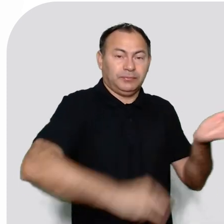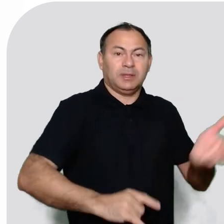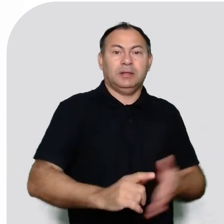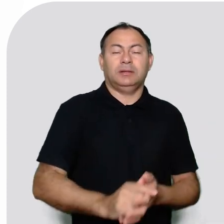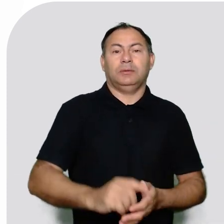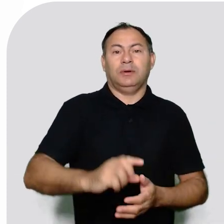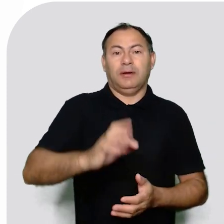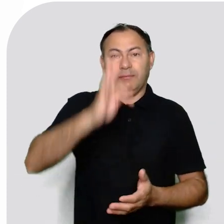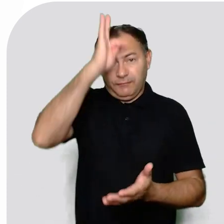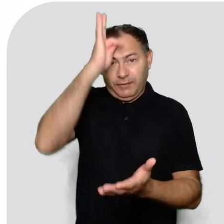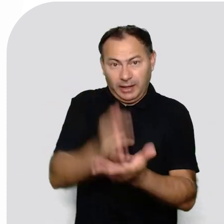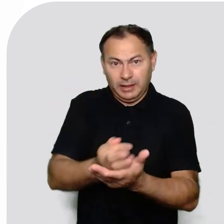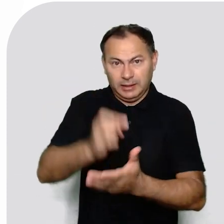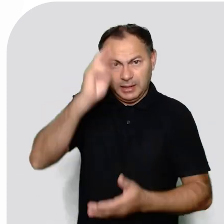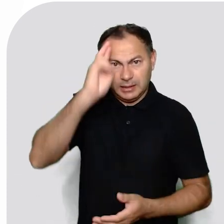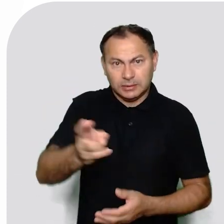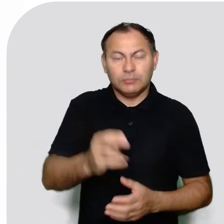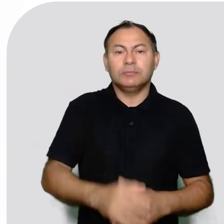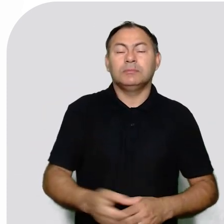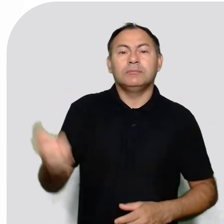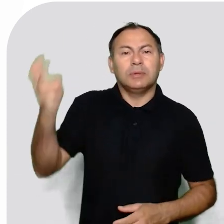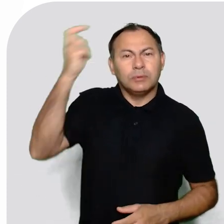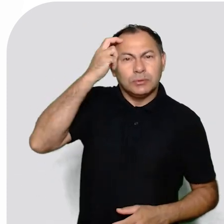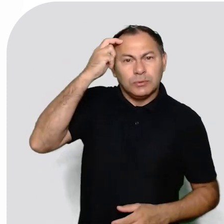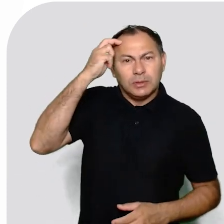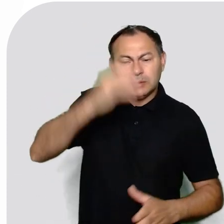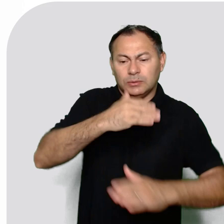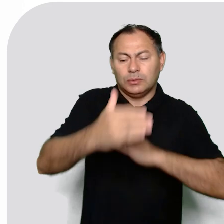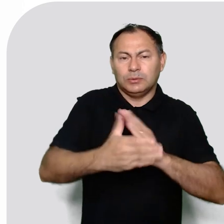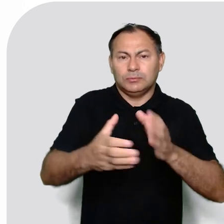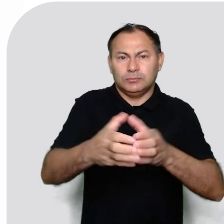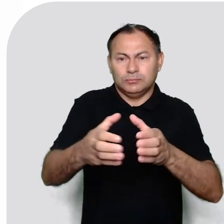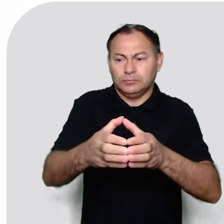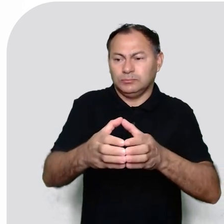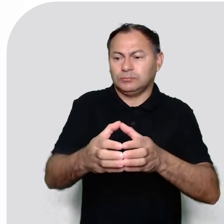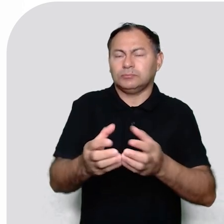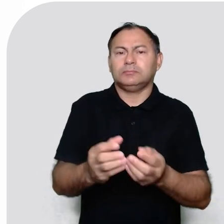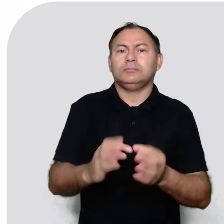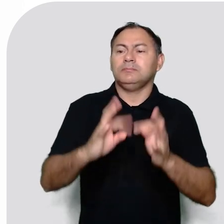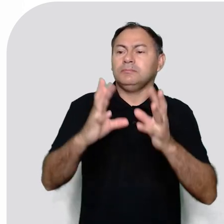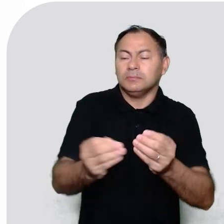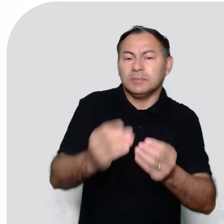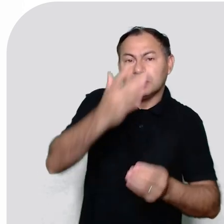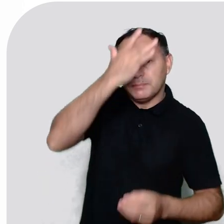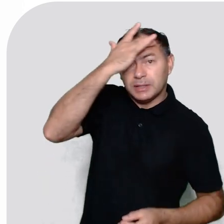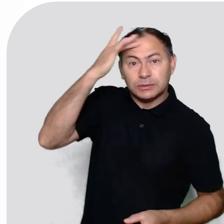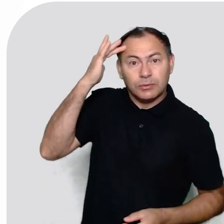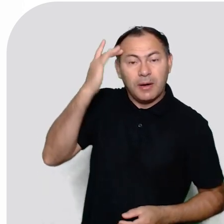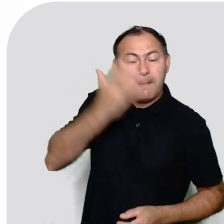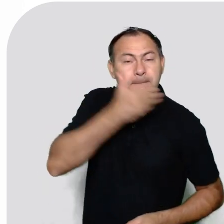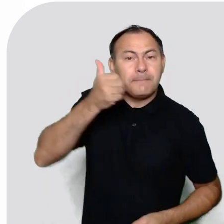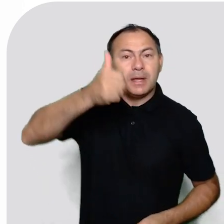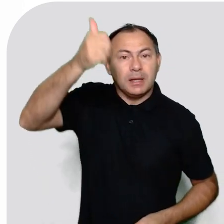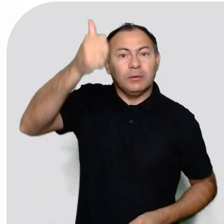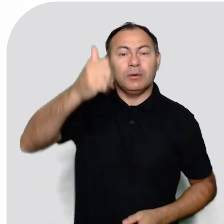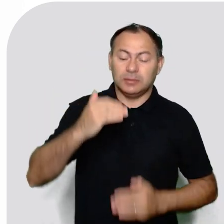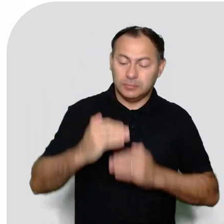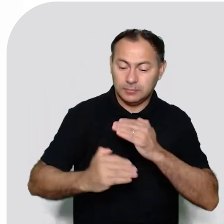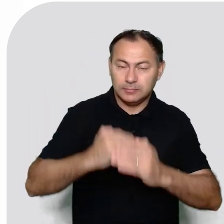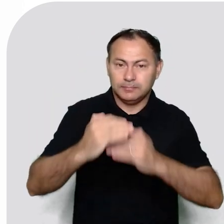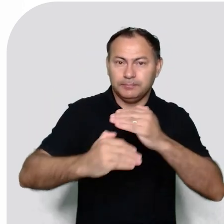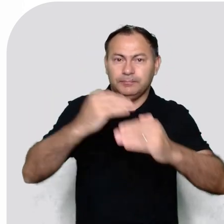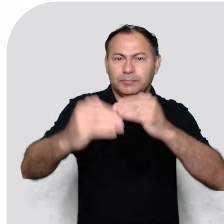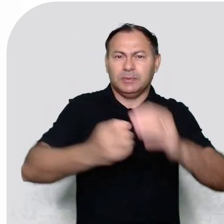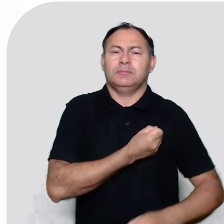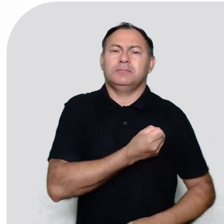diz que a cultura é o conjunto de todos os meios pelos quais o ser humano aperfeiçoa e desenvolve